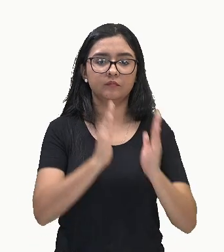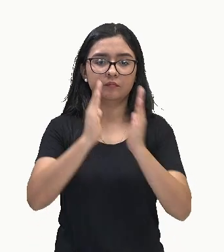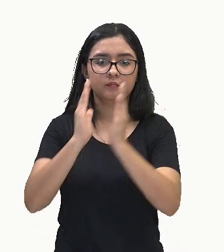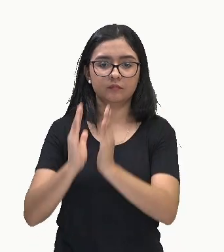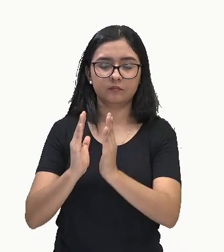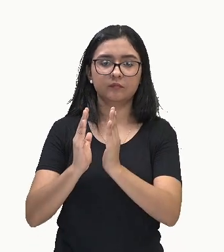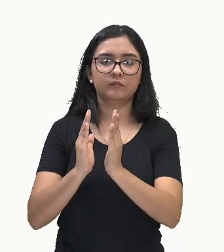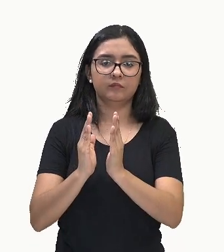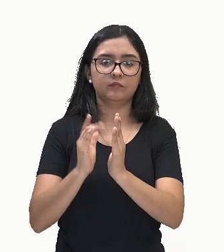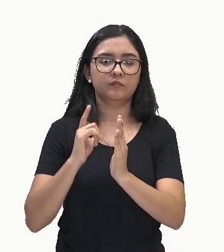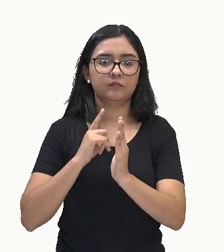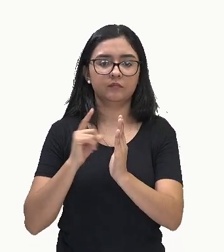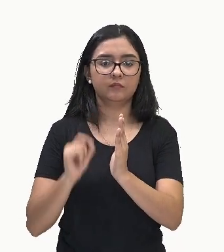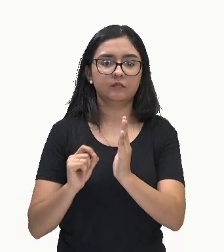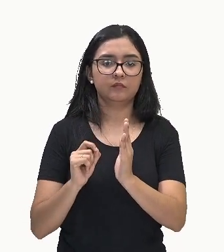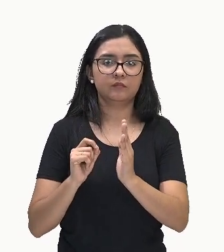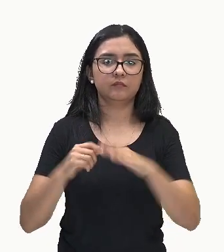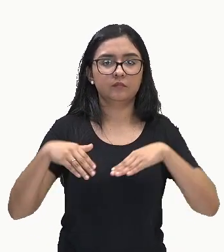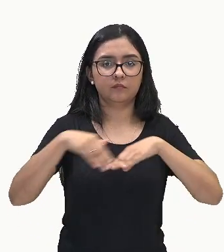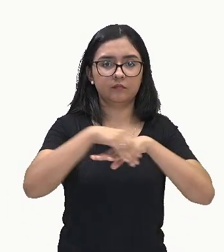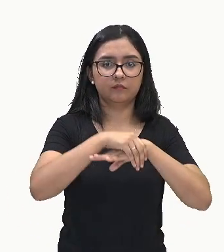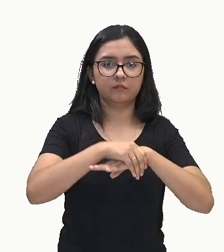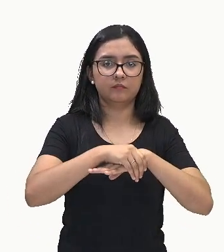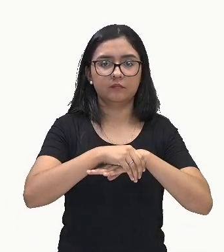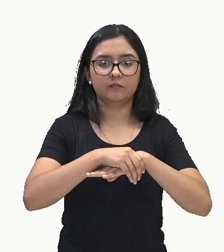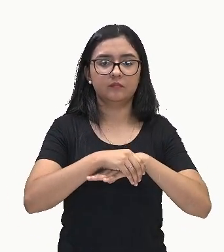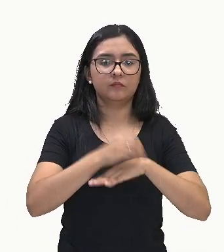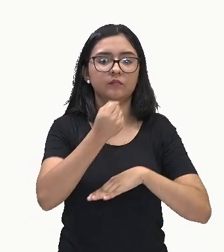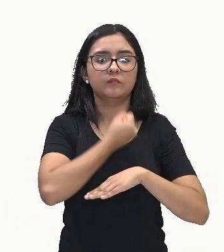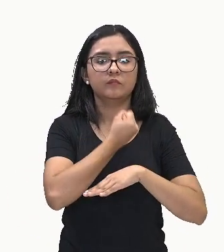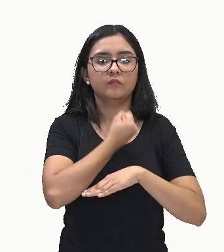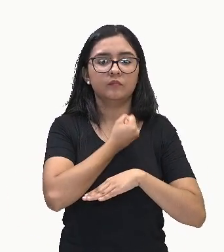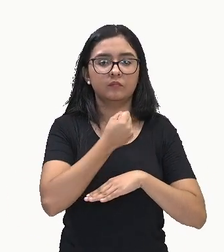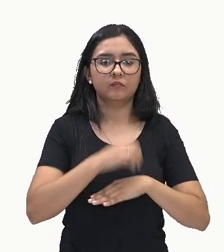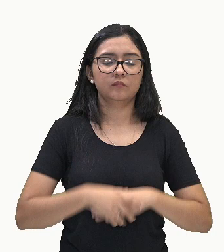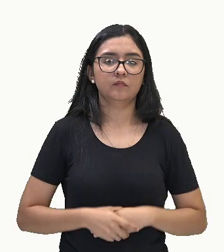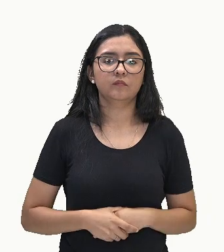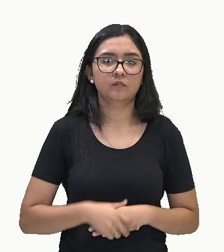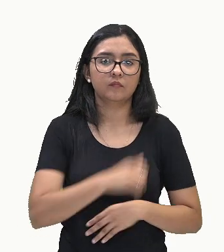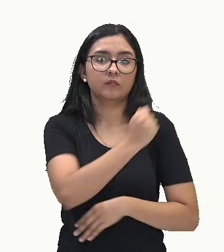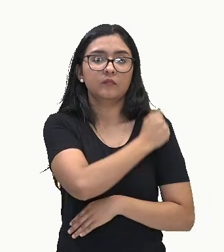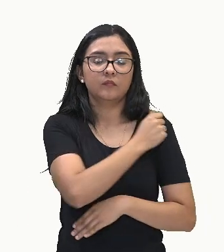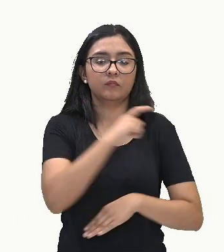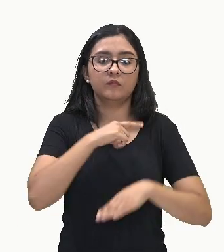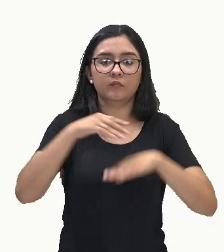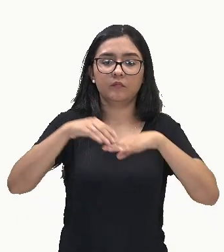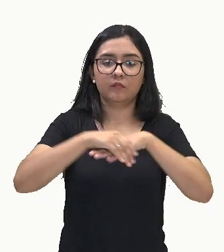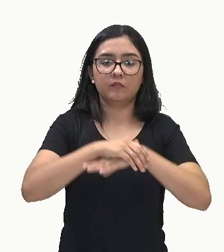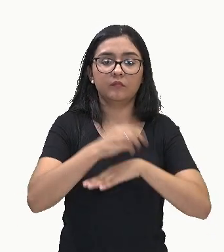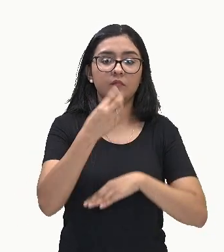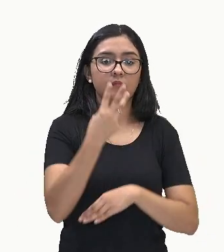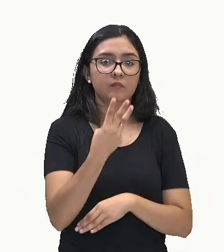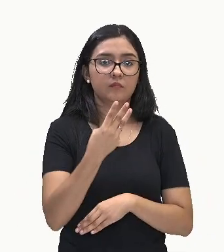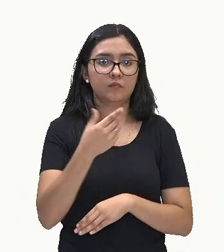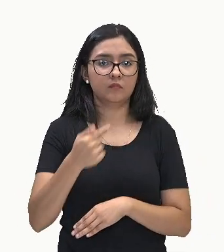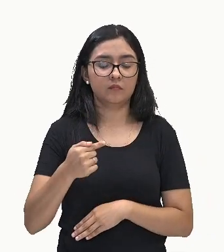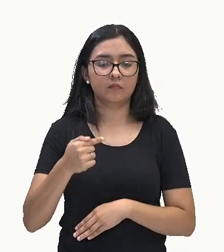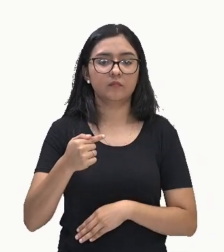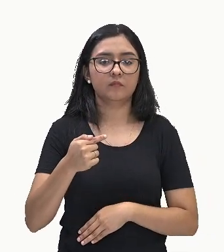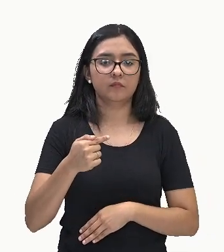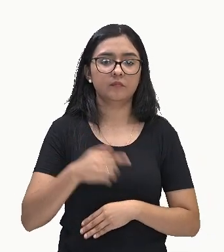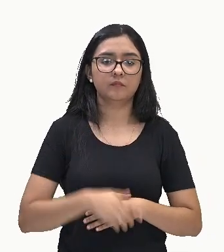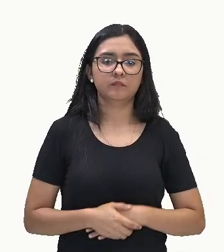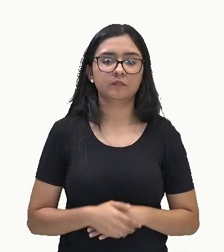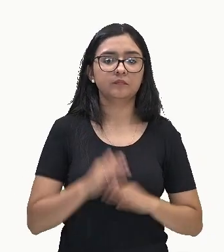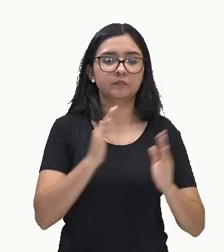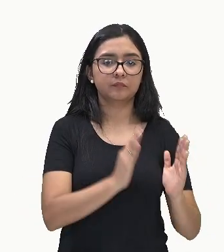acima de 200 que corresponde aos alunos que calçam 37